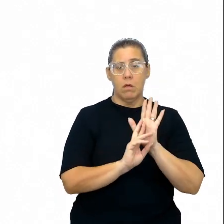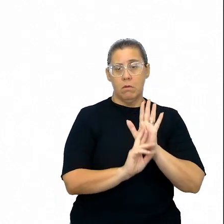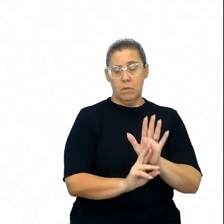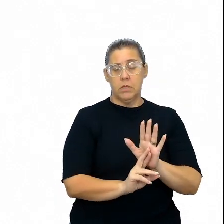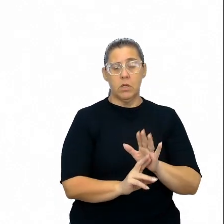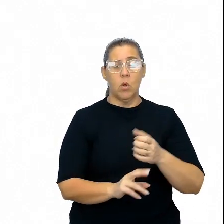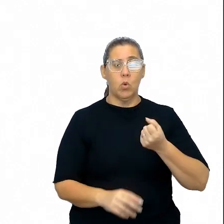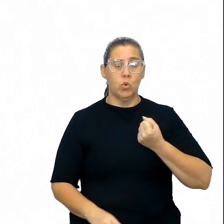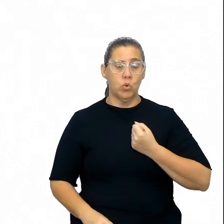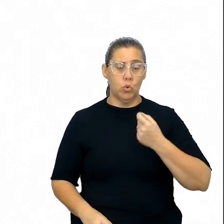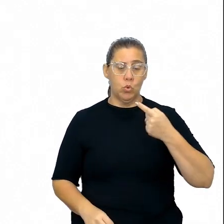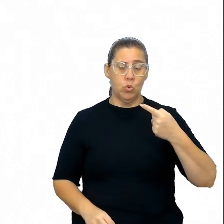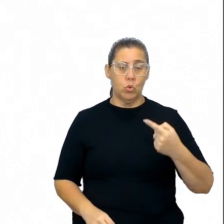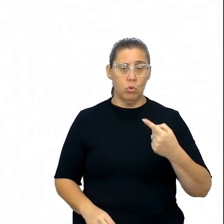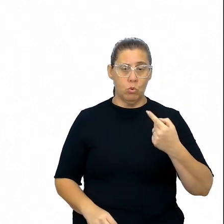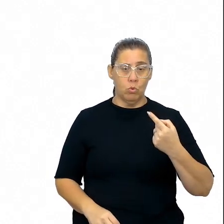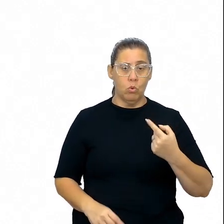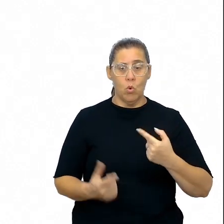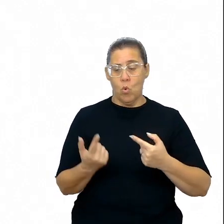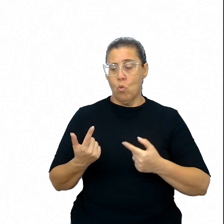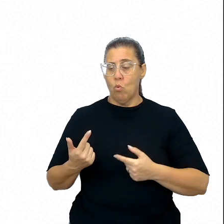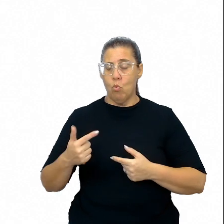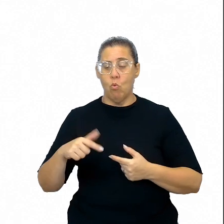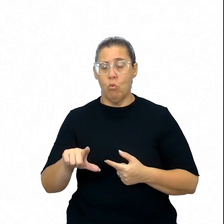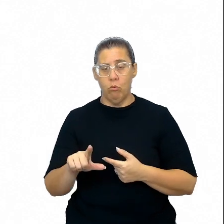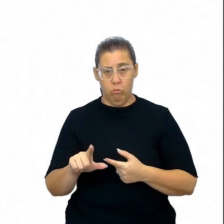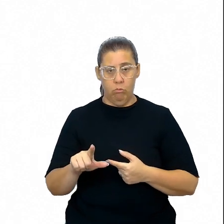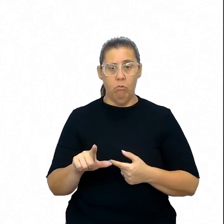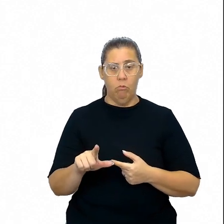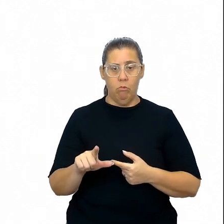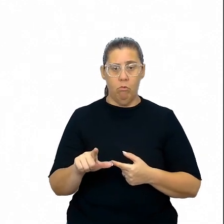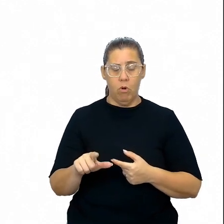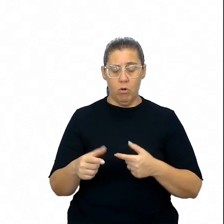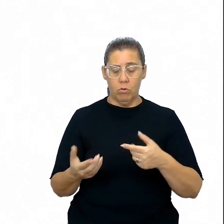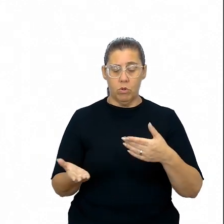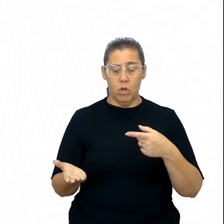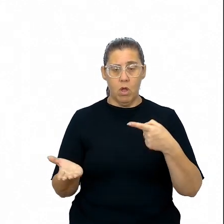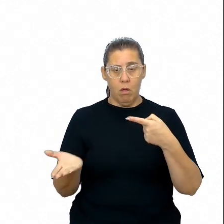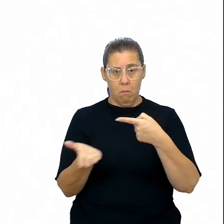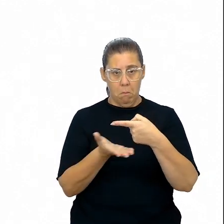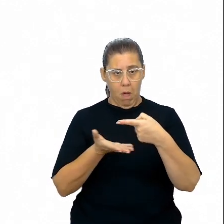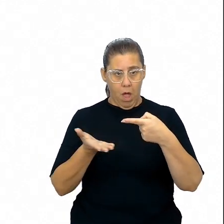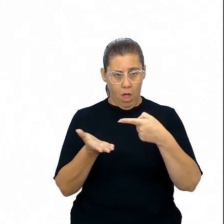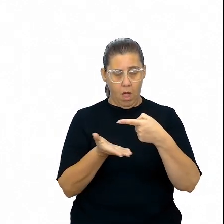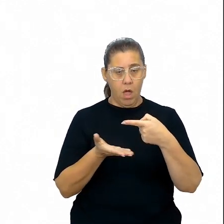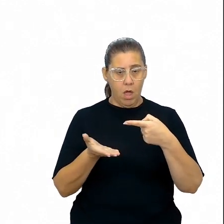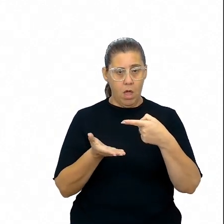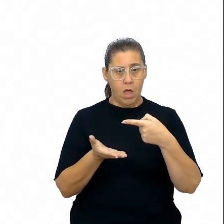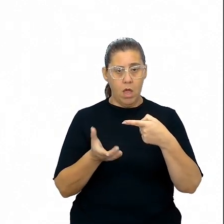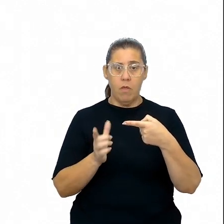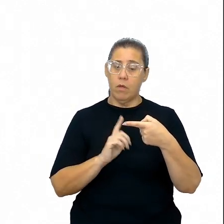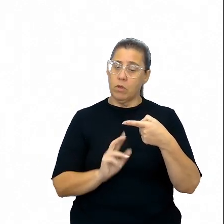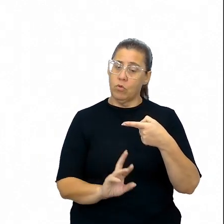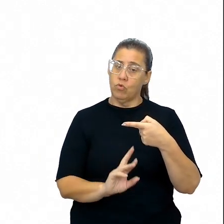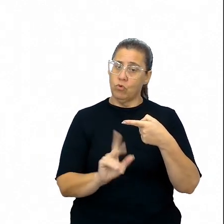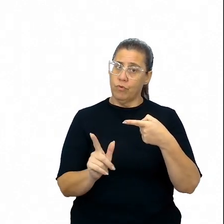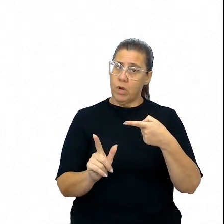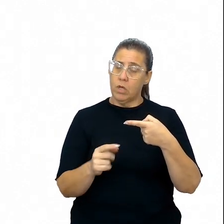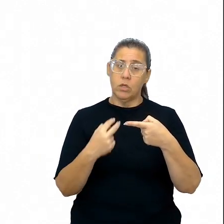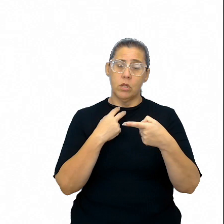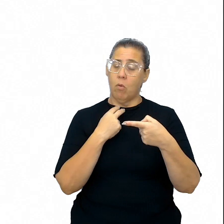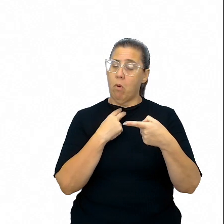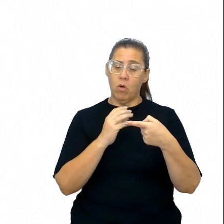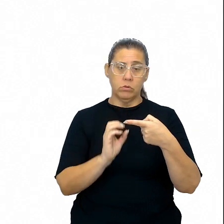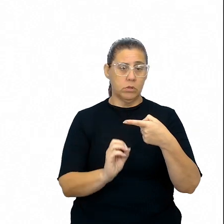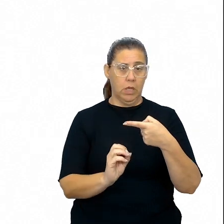de um número por outro, uma divisão, o número que está ali na nossa parte de baixo, ou seja, que vai fazer a divisão, tem que ser diferente de zero, não pode